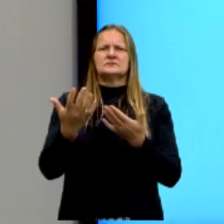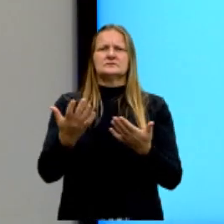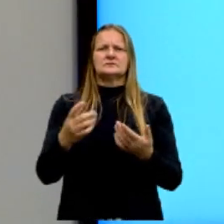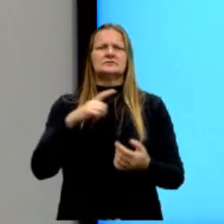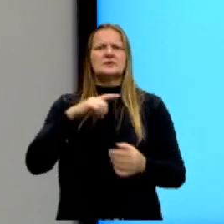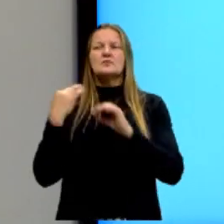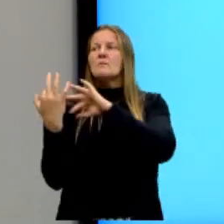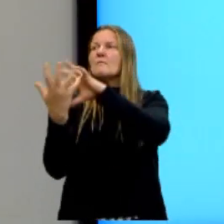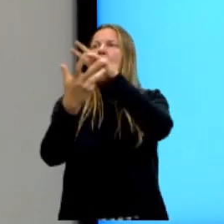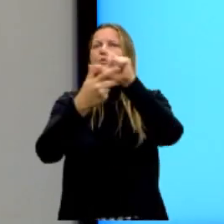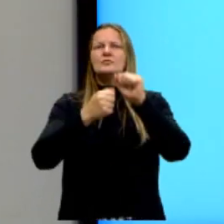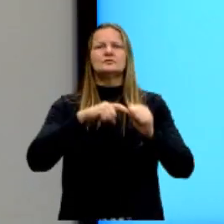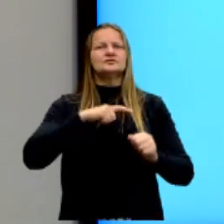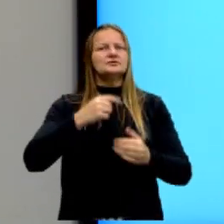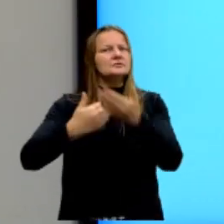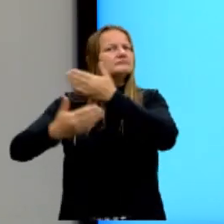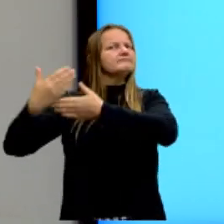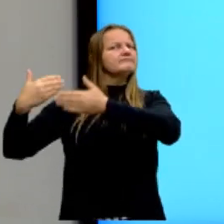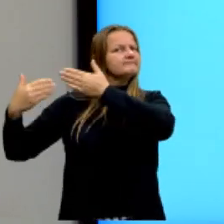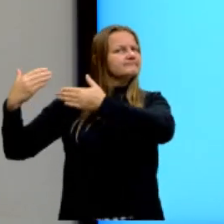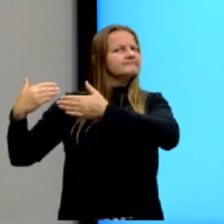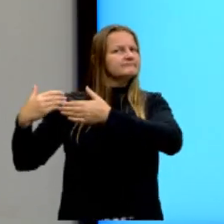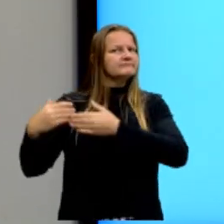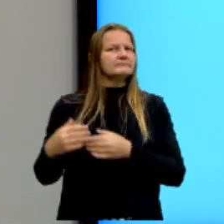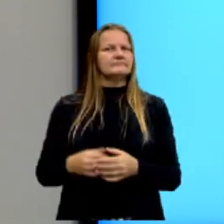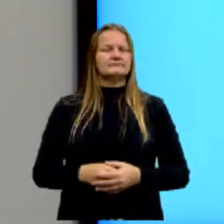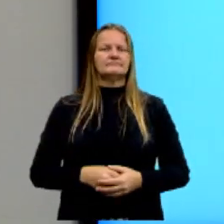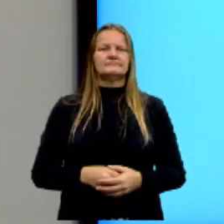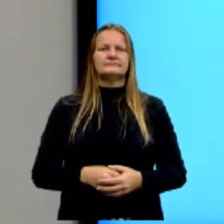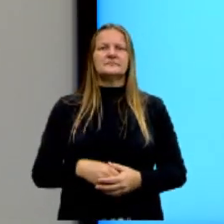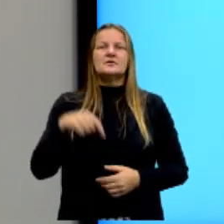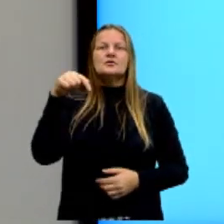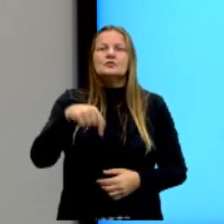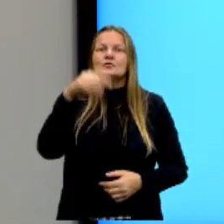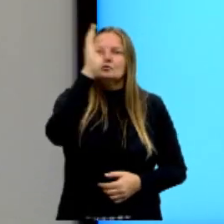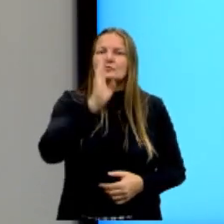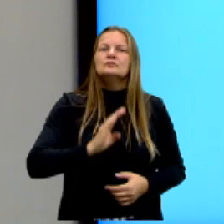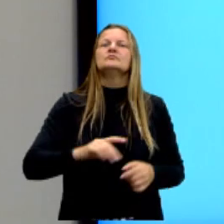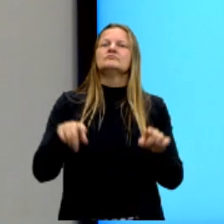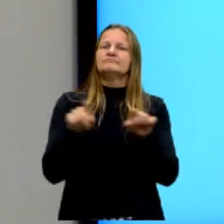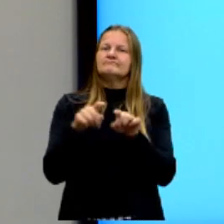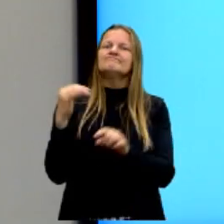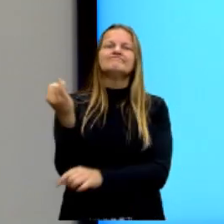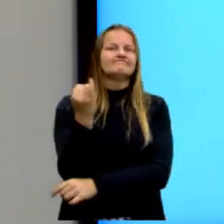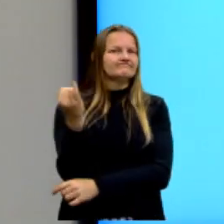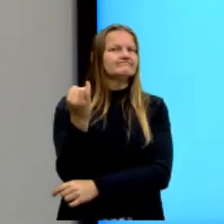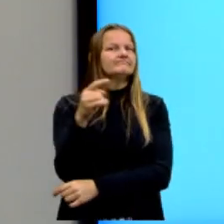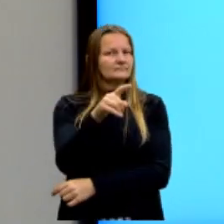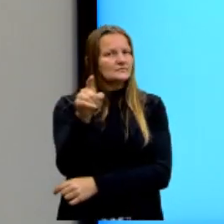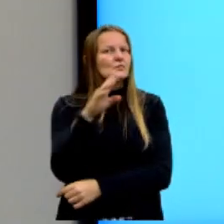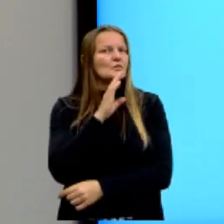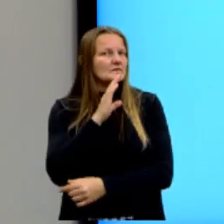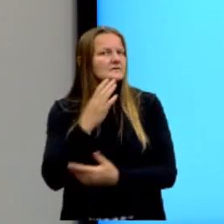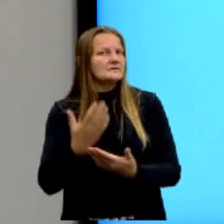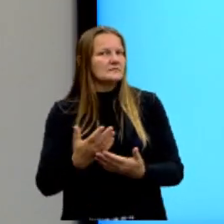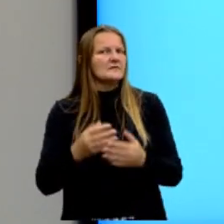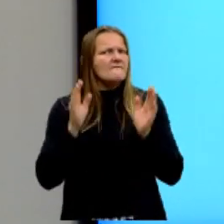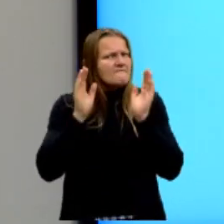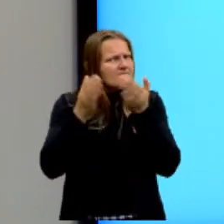no mundo nesta época no Brasil principalmente Ok